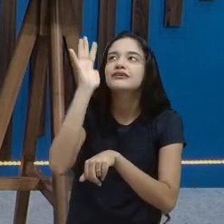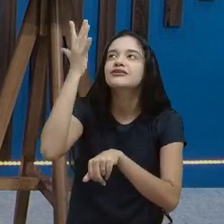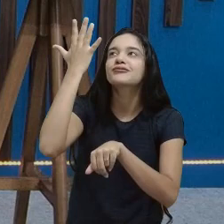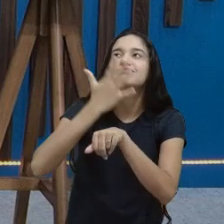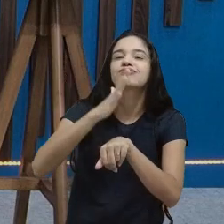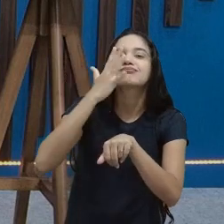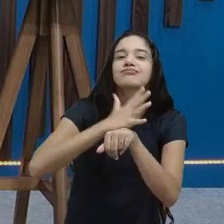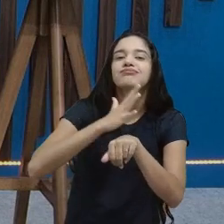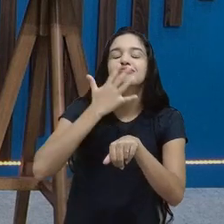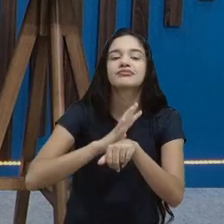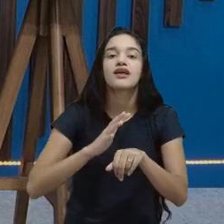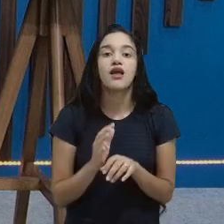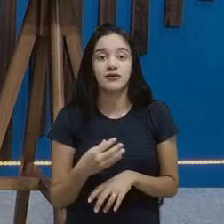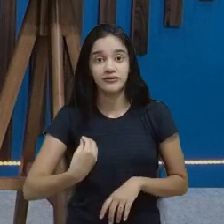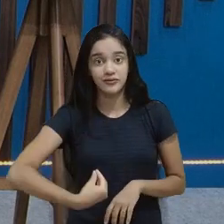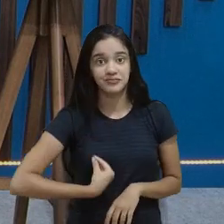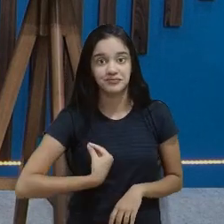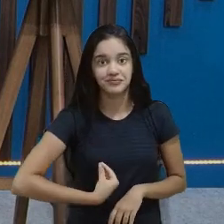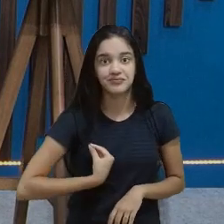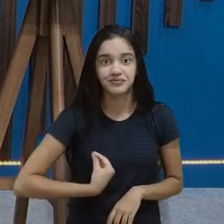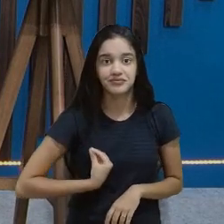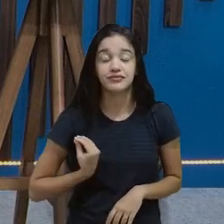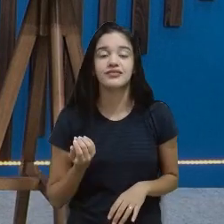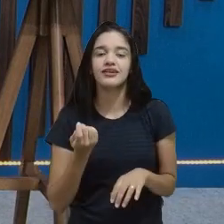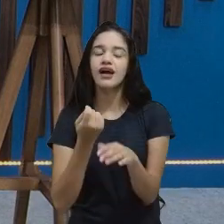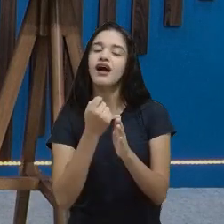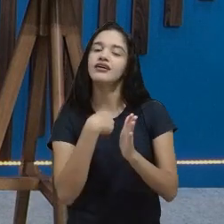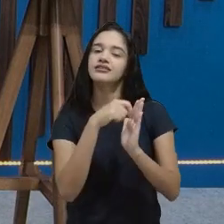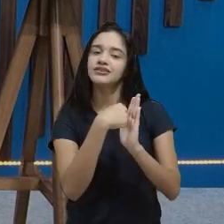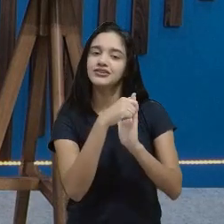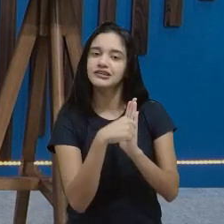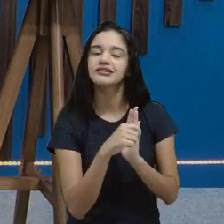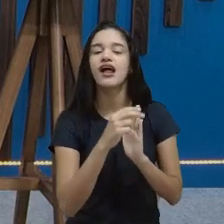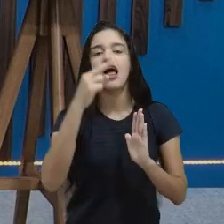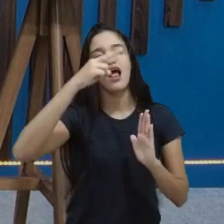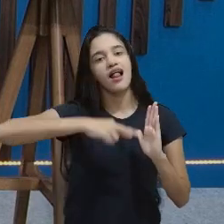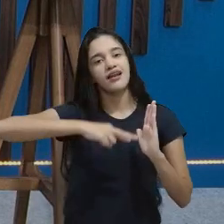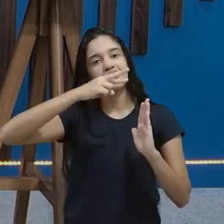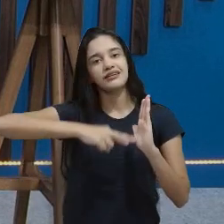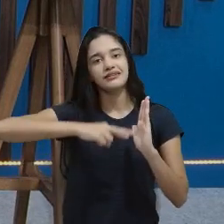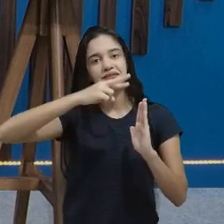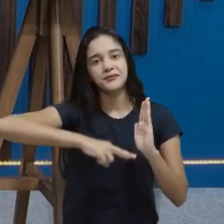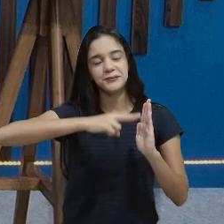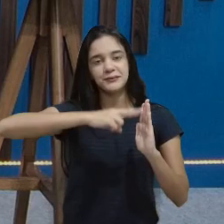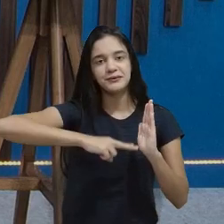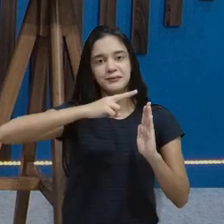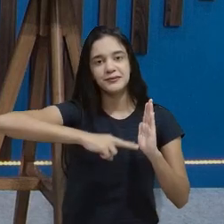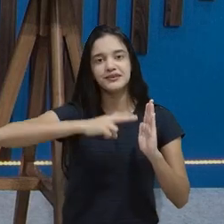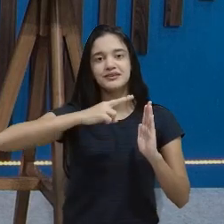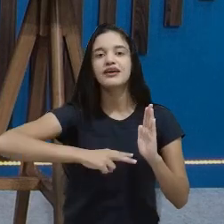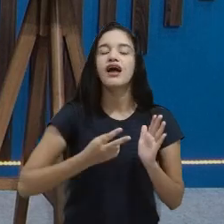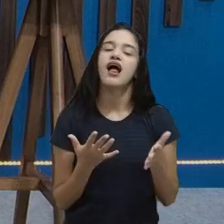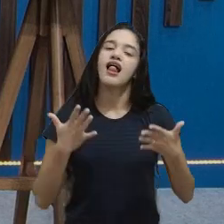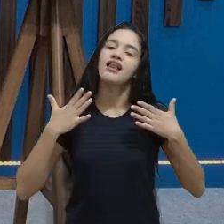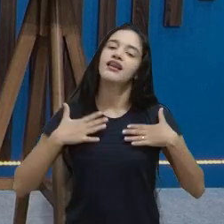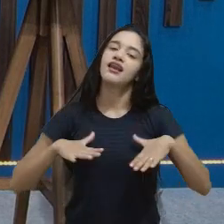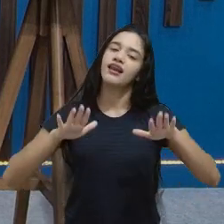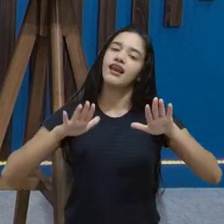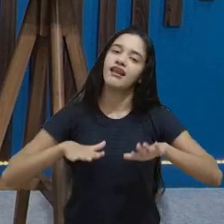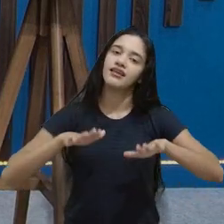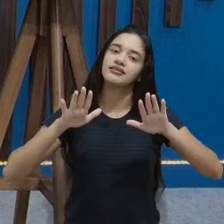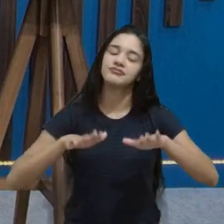imaginação. Vivencie a escrita, a leitura, da forma mais leve